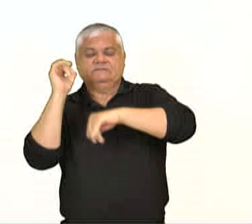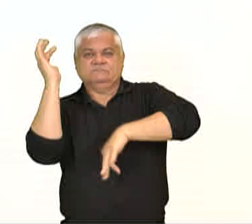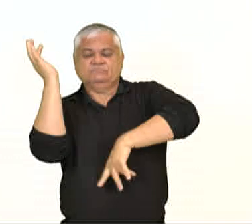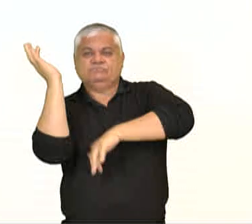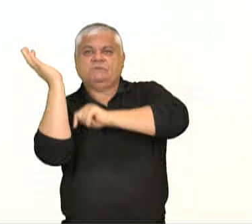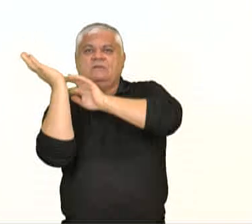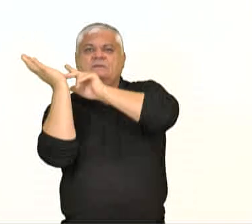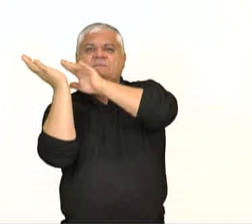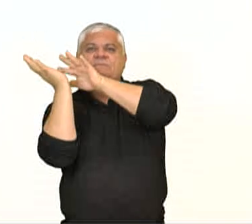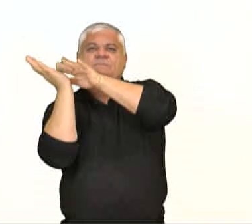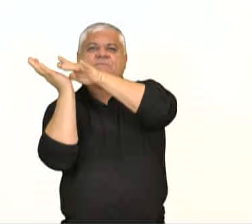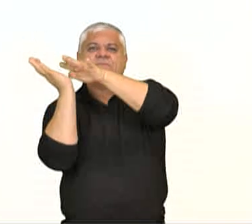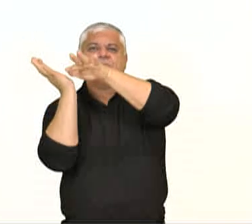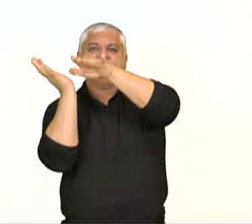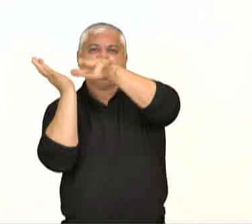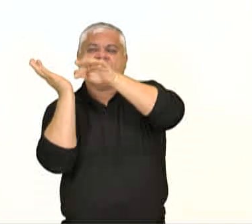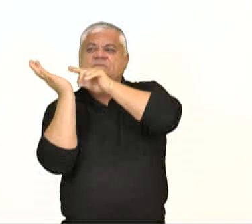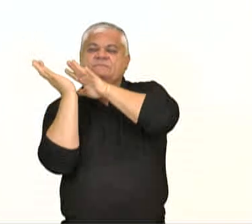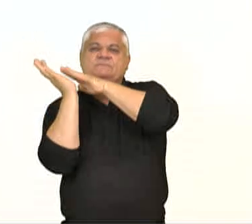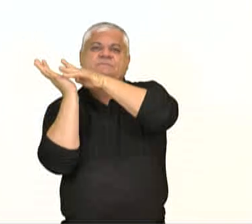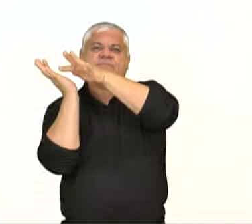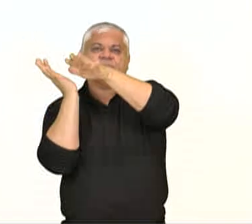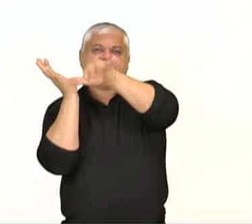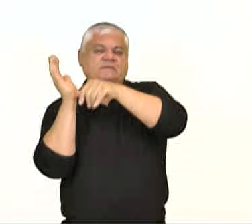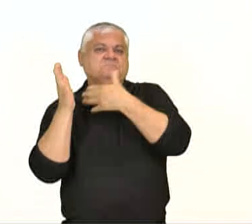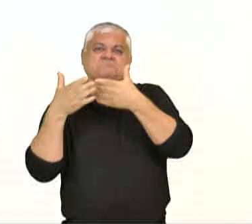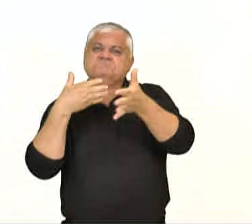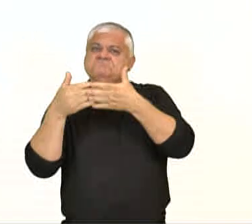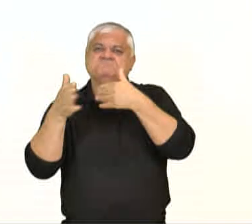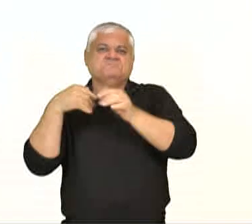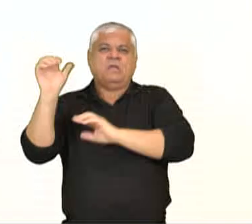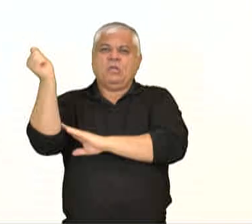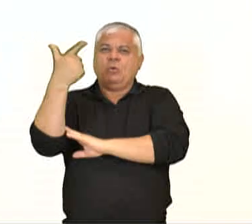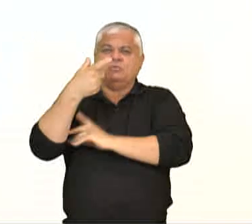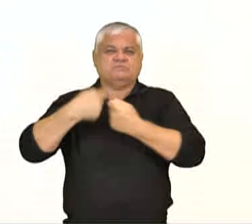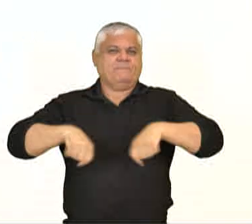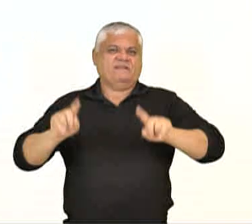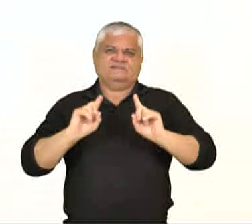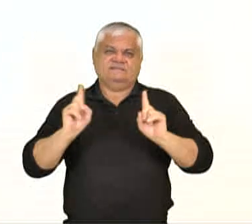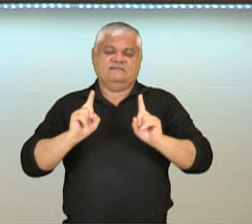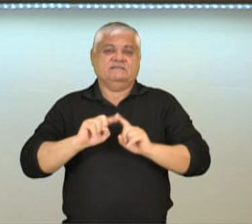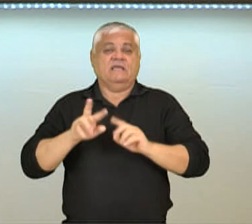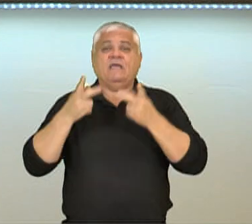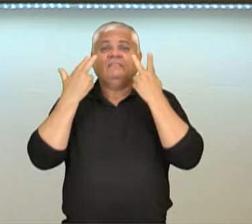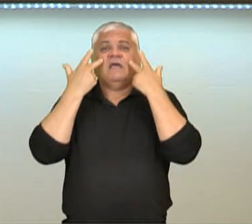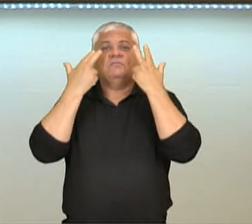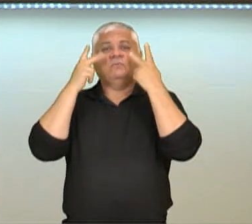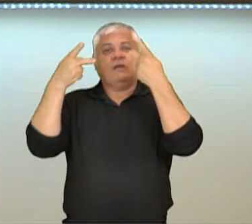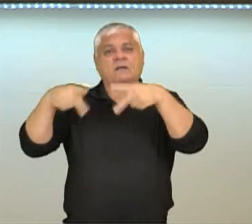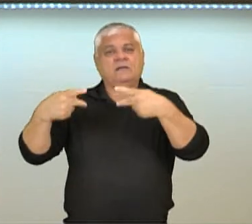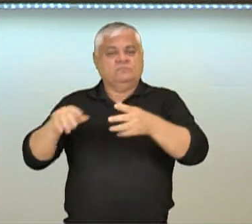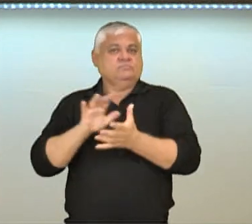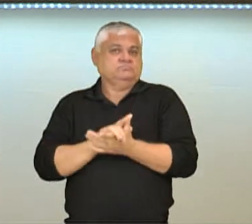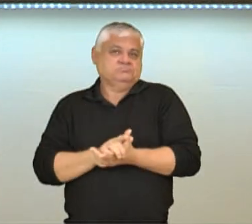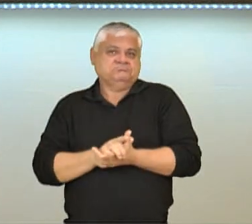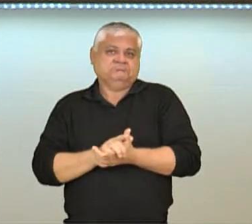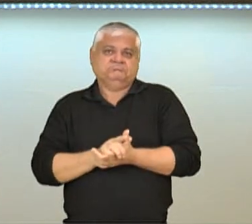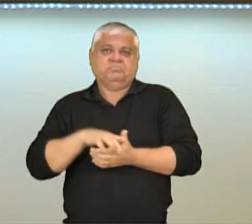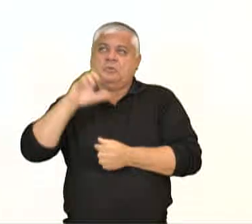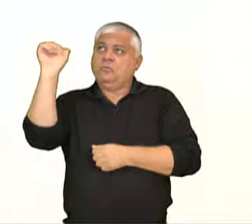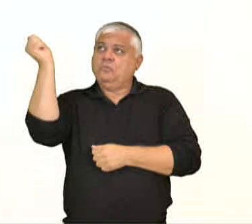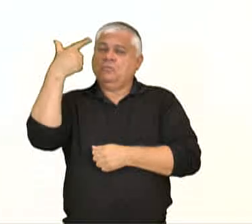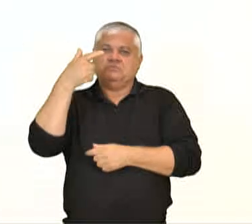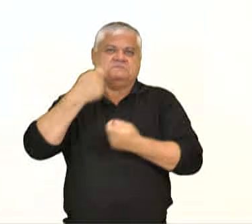respiração celular. Então, a respiração celular é independente de luz, não precisa. Ela é constante e não depende da